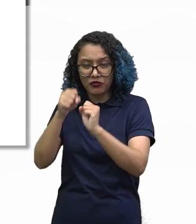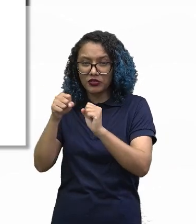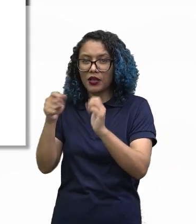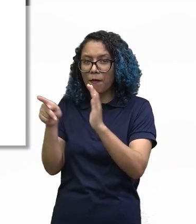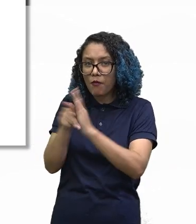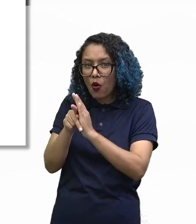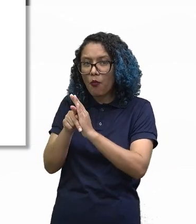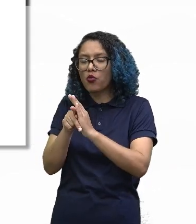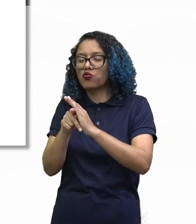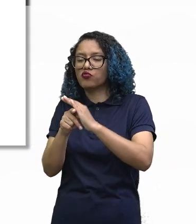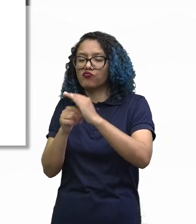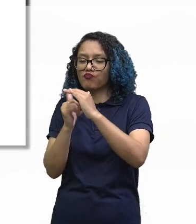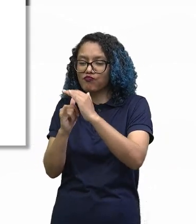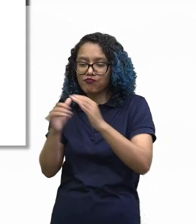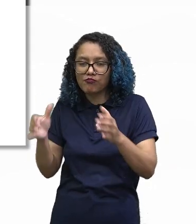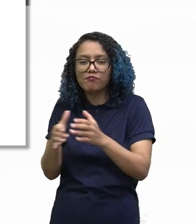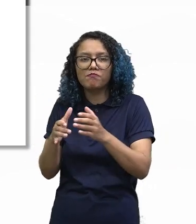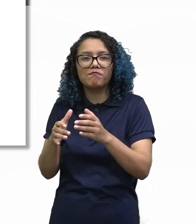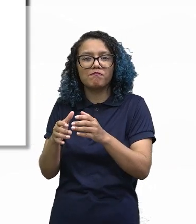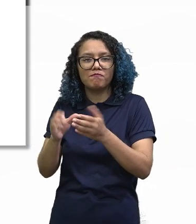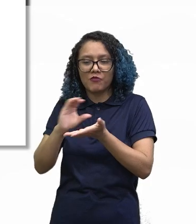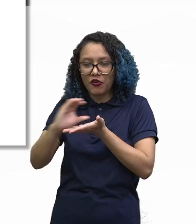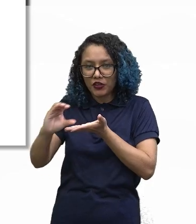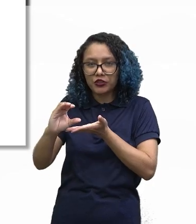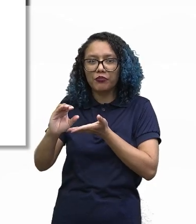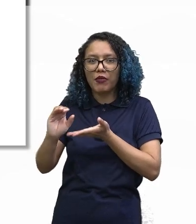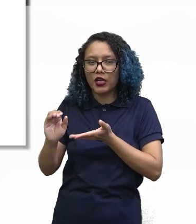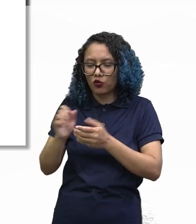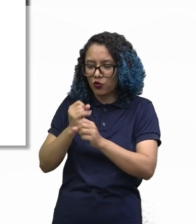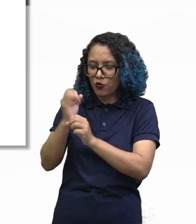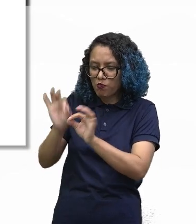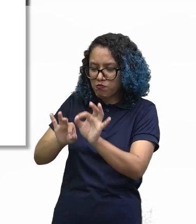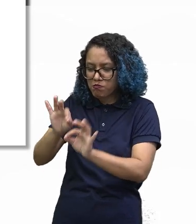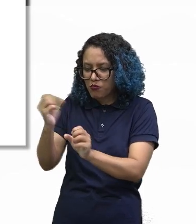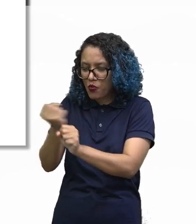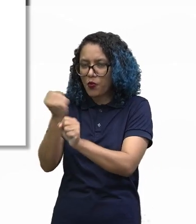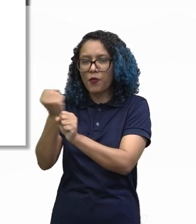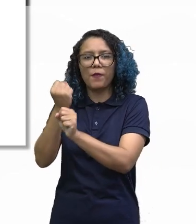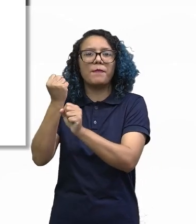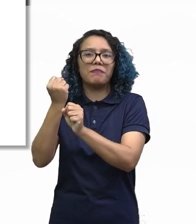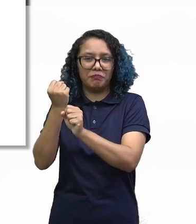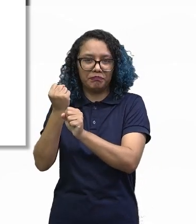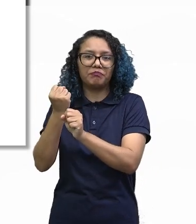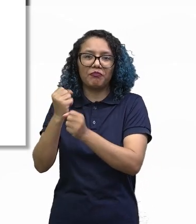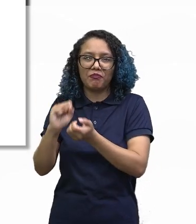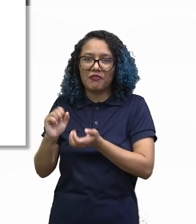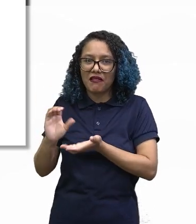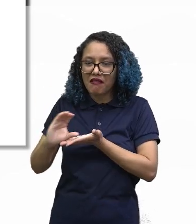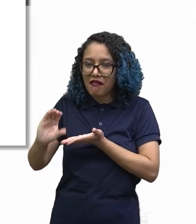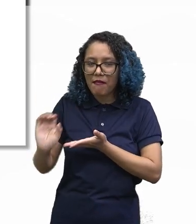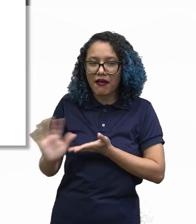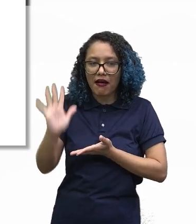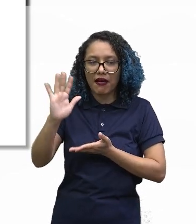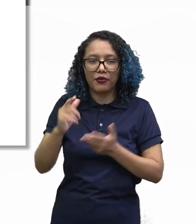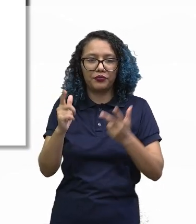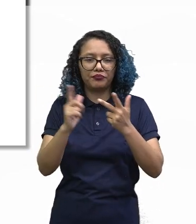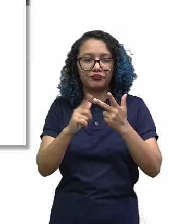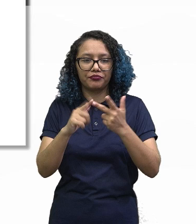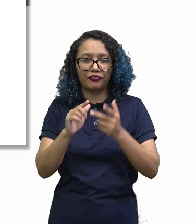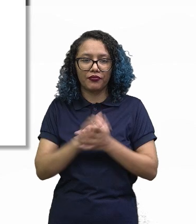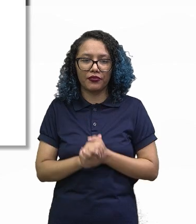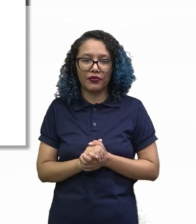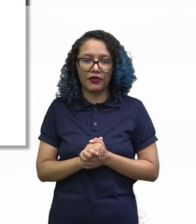hidrelétrica, demanda um alto custo de instalação. Aquecimento das águas dos